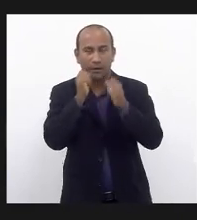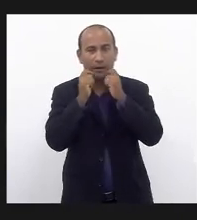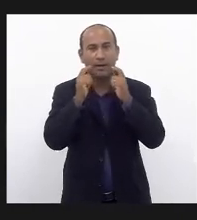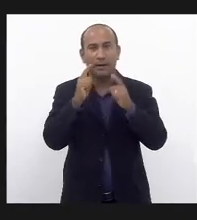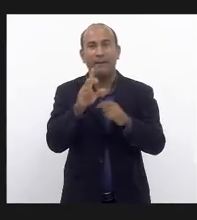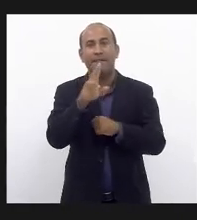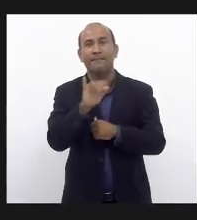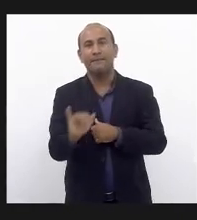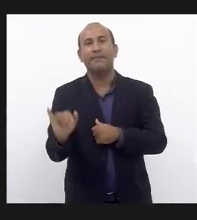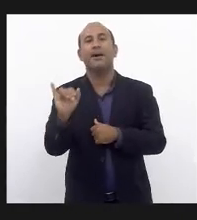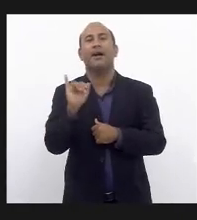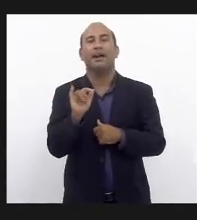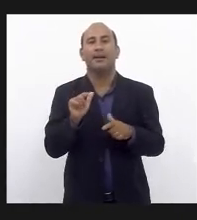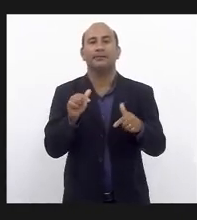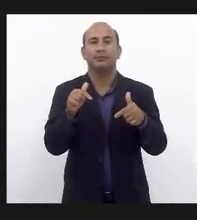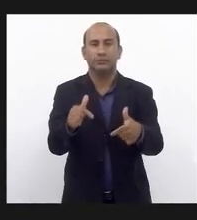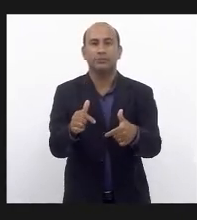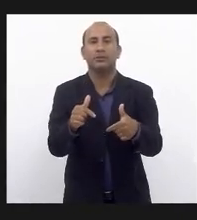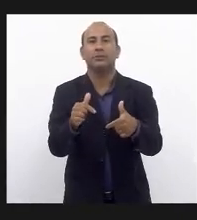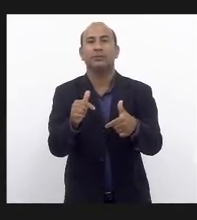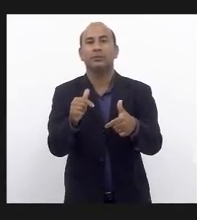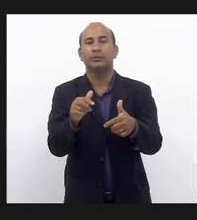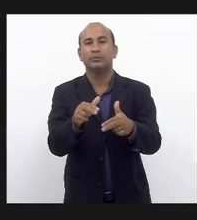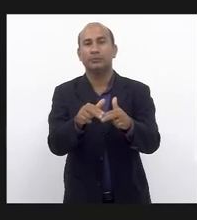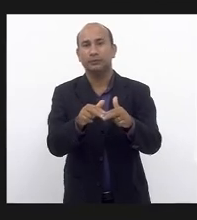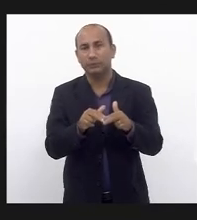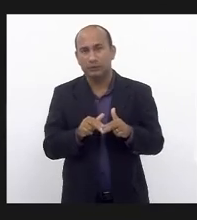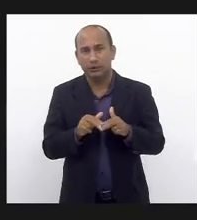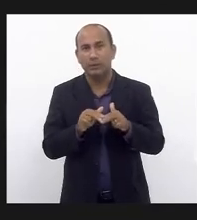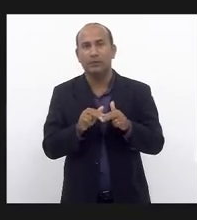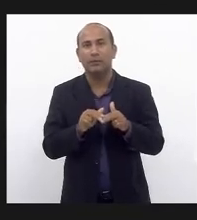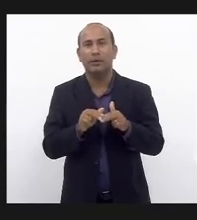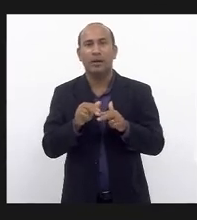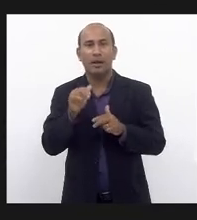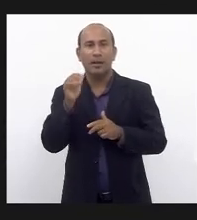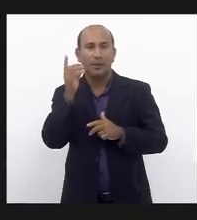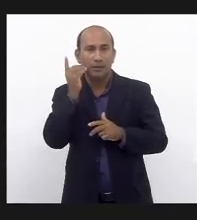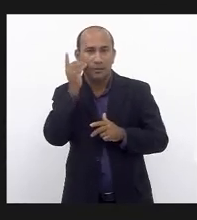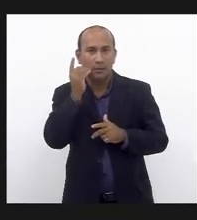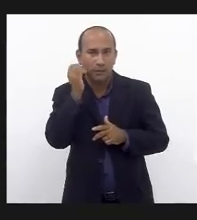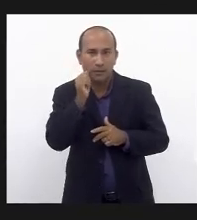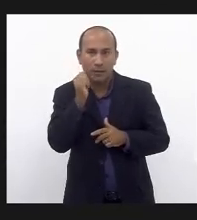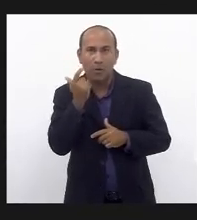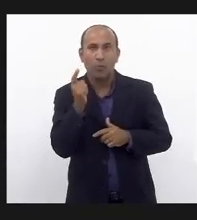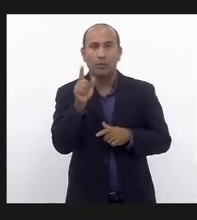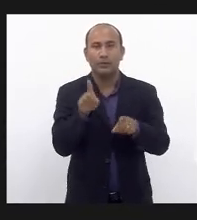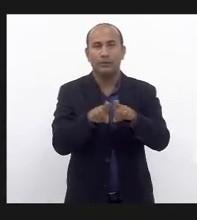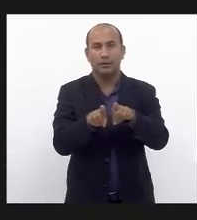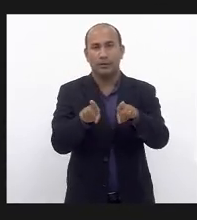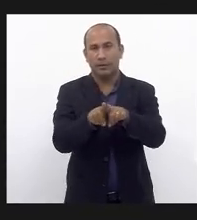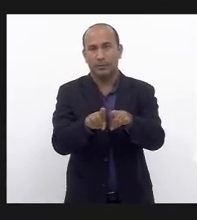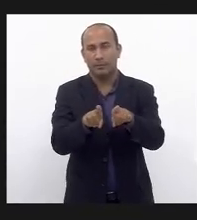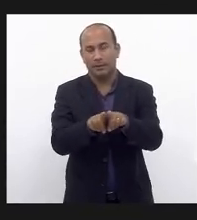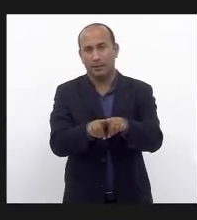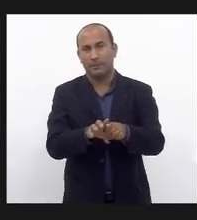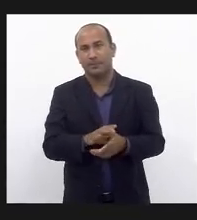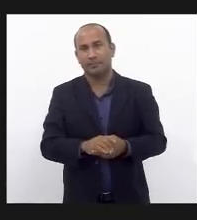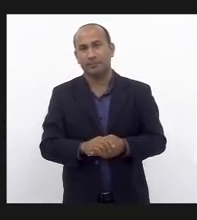vai exercer justamente no acolhimento, né, das parlamentares e de outras mulheres, né,